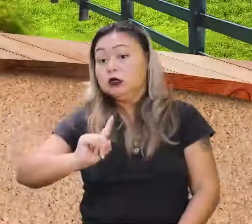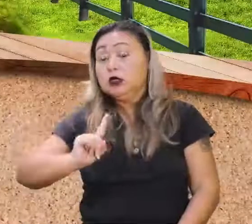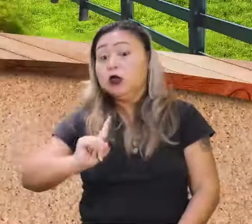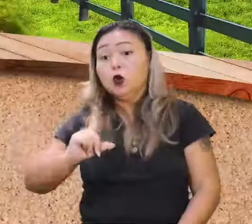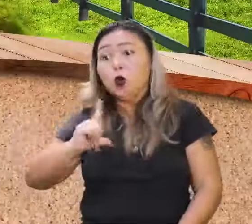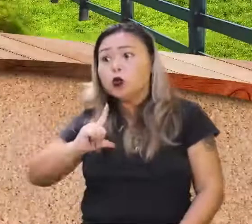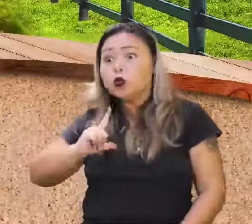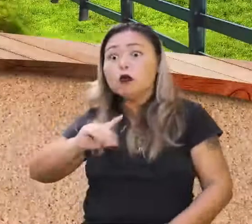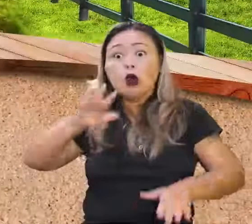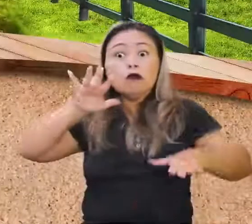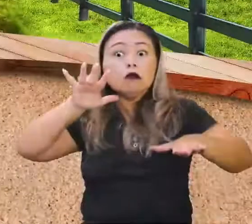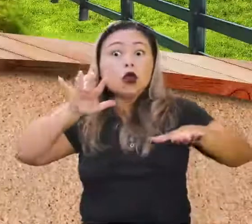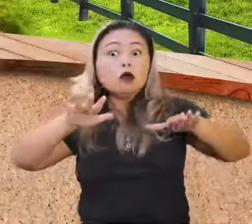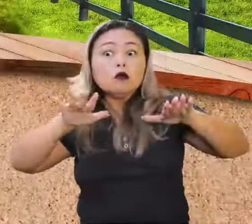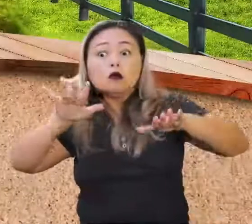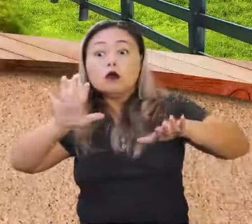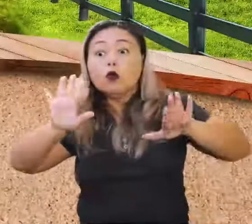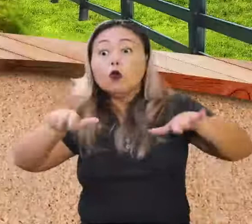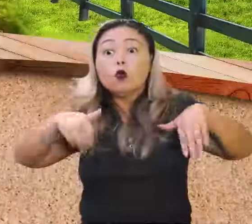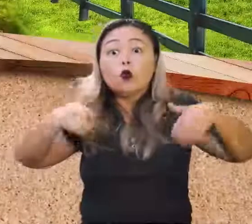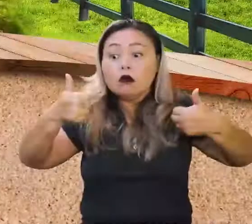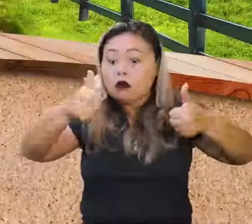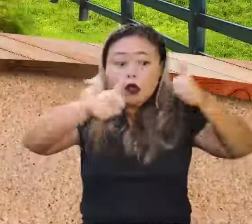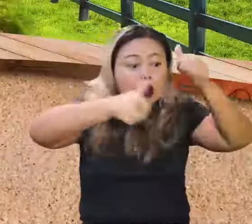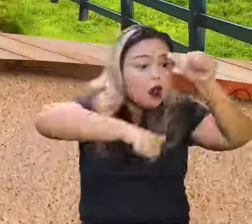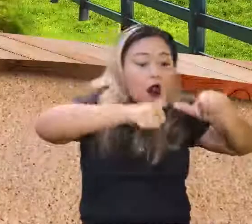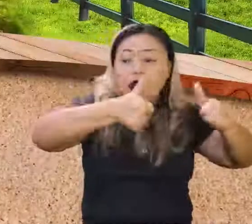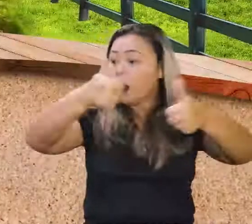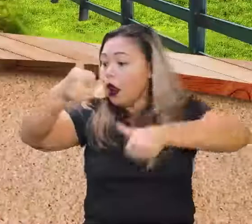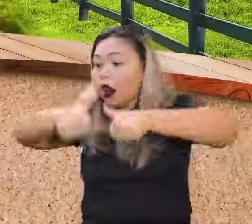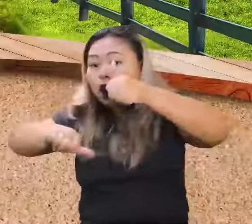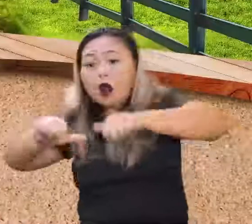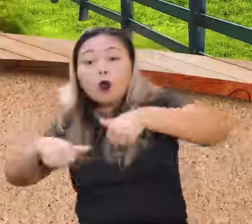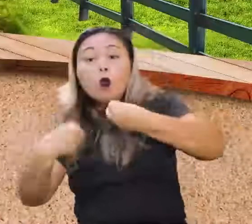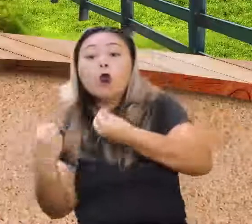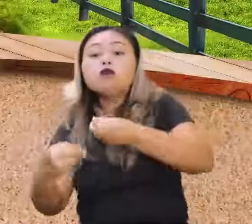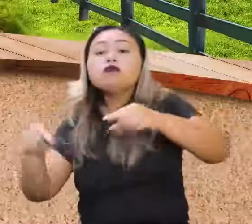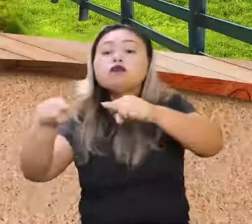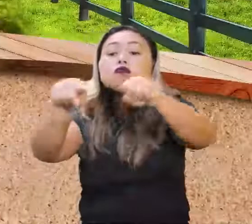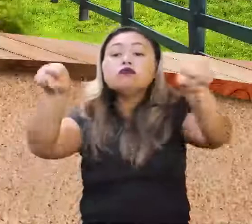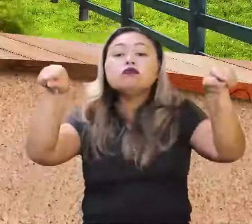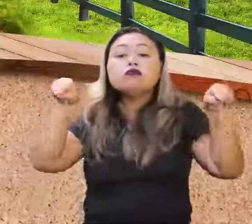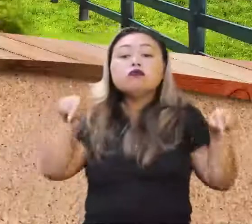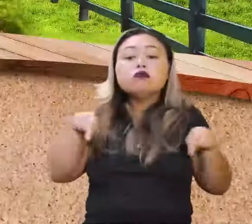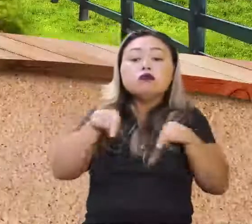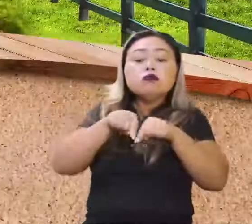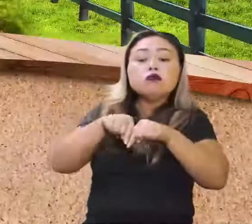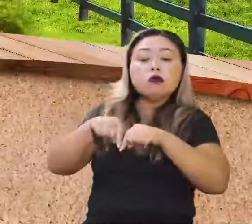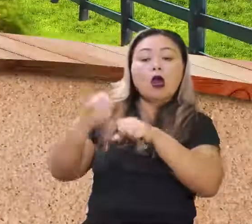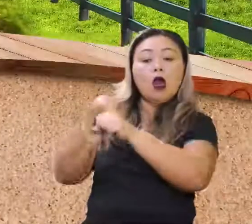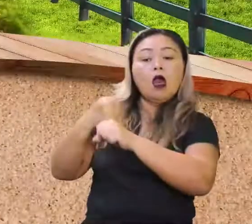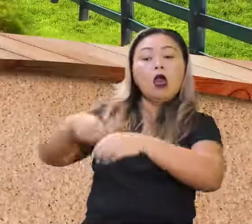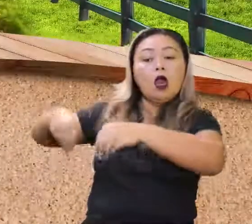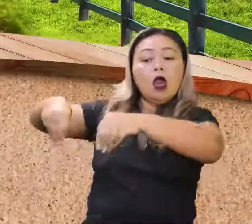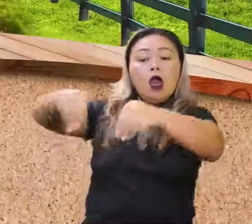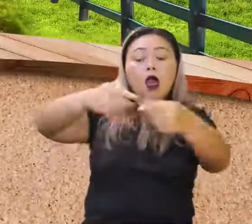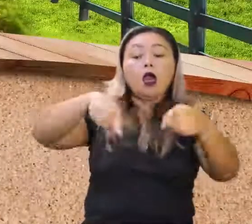Então, tudo vai depender quando se faz o levantamento da área, tá? E a forma do sistema que você vai fazer essa